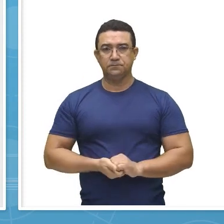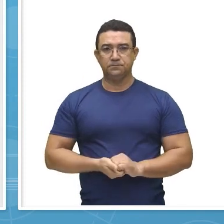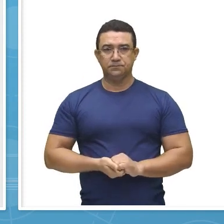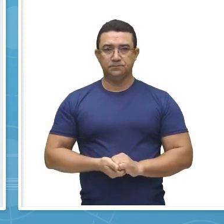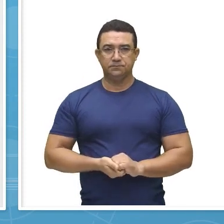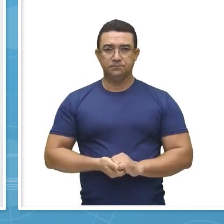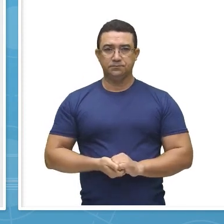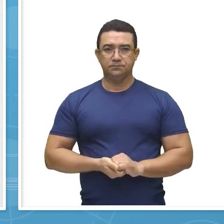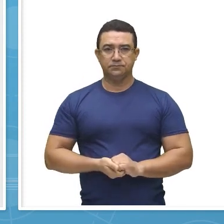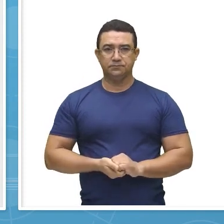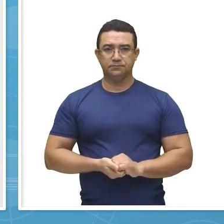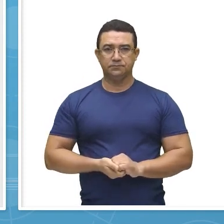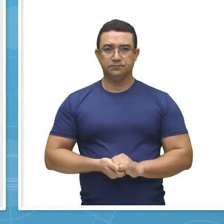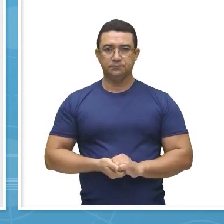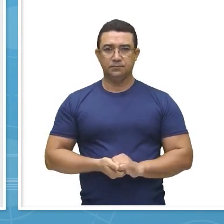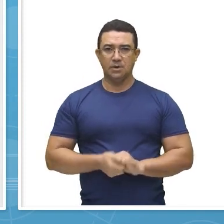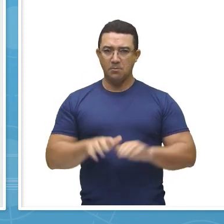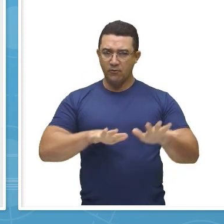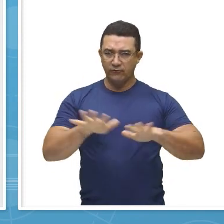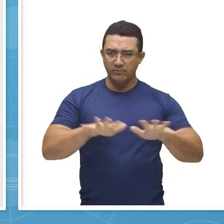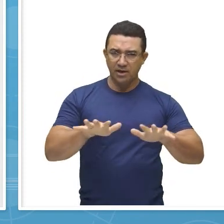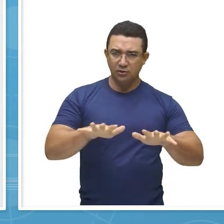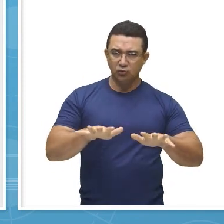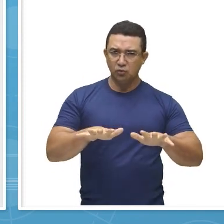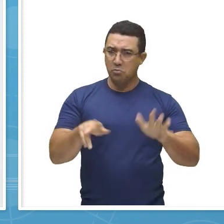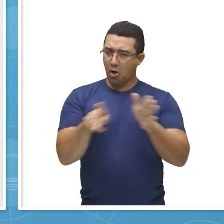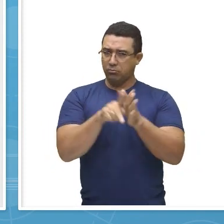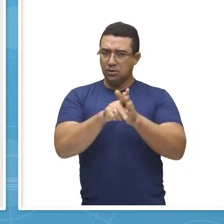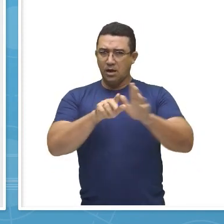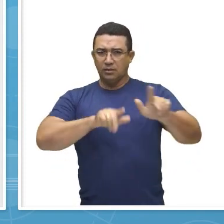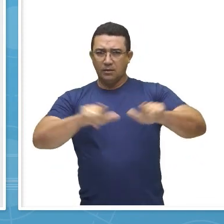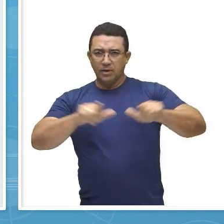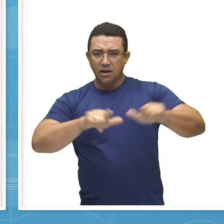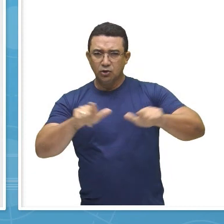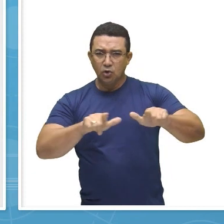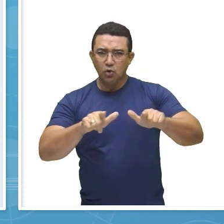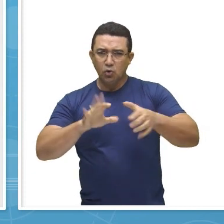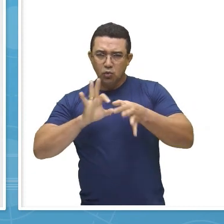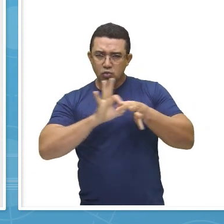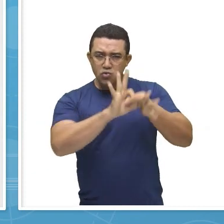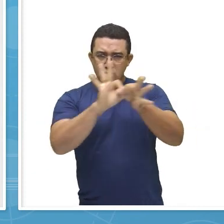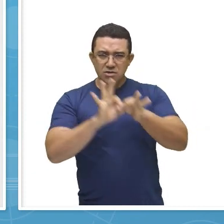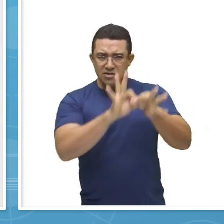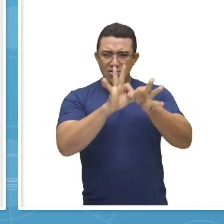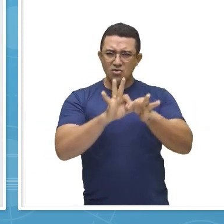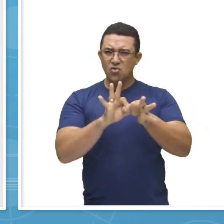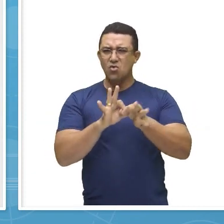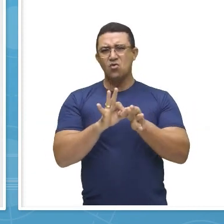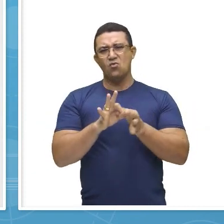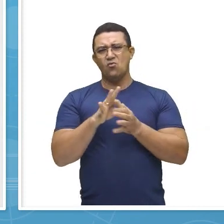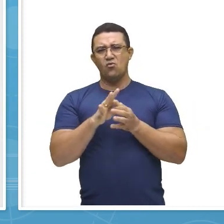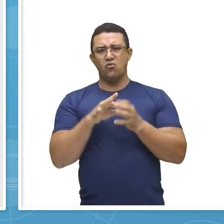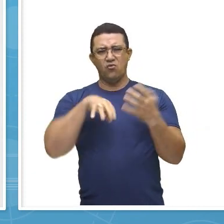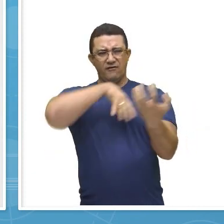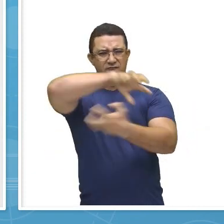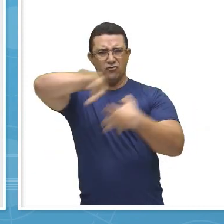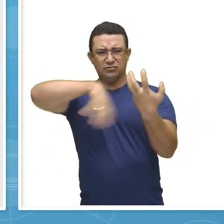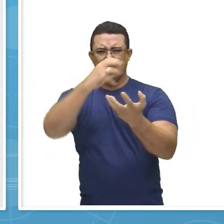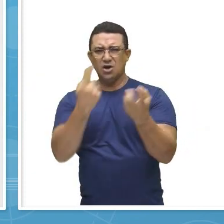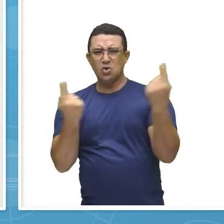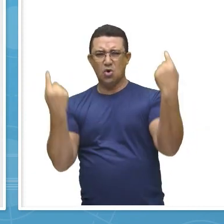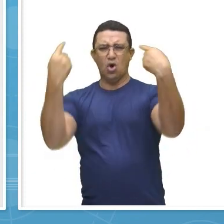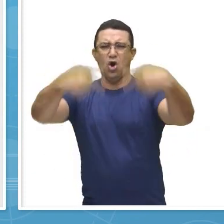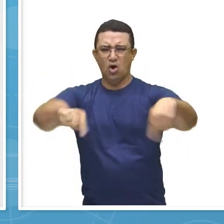para vocês. Movimento de trabalhadores que se uniram, revoltaram-se contra as máquinas